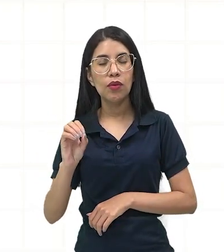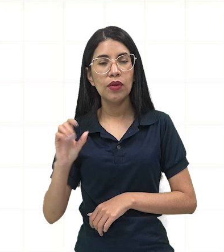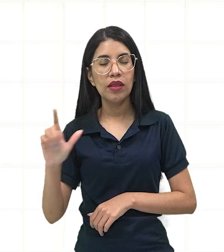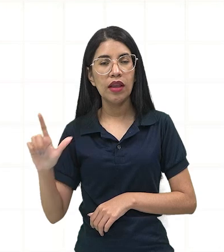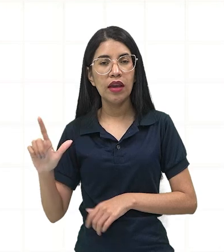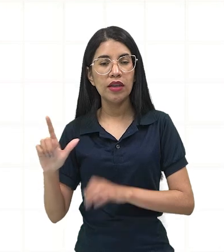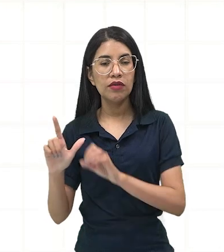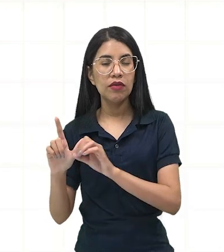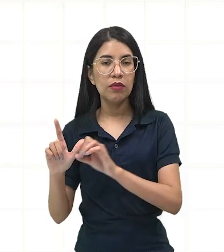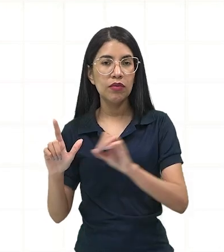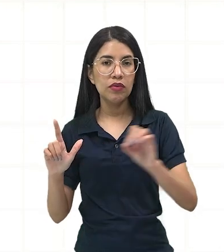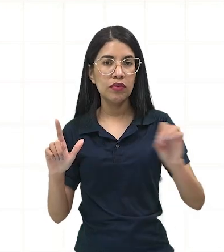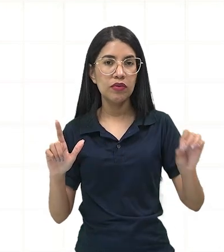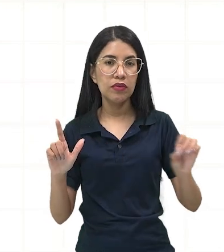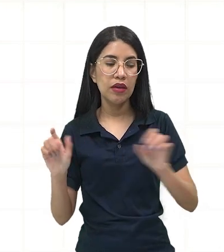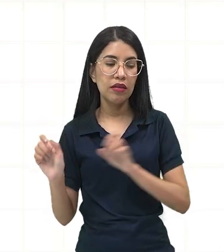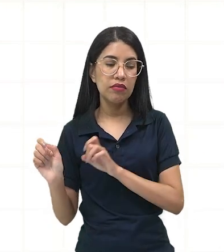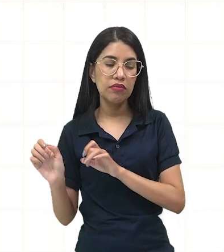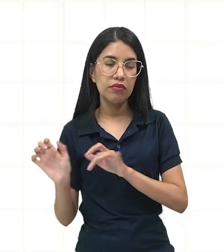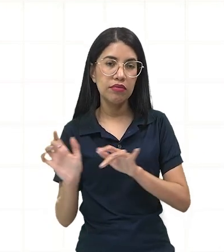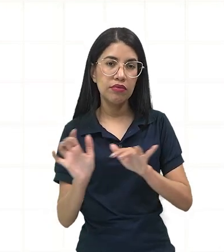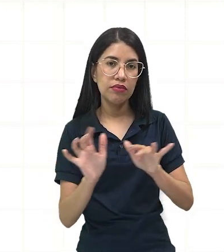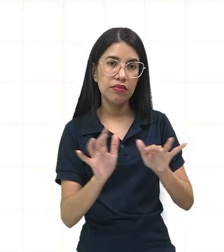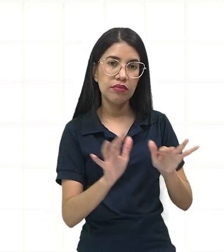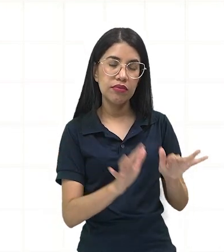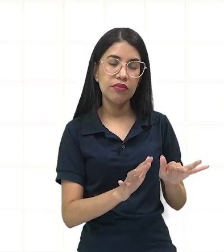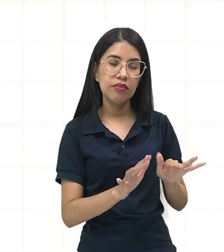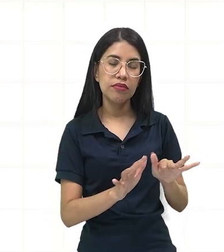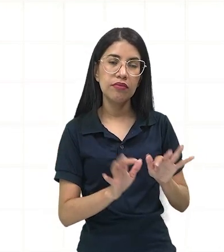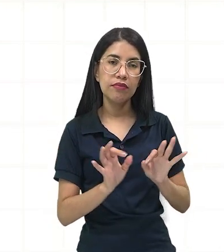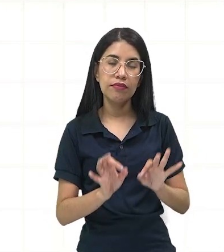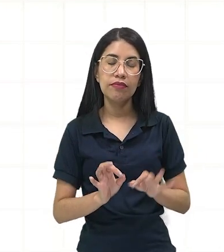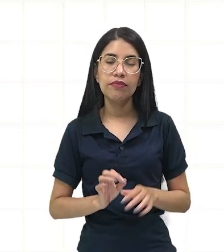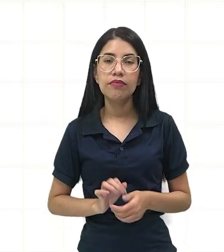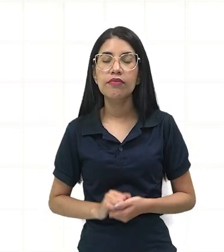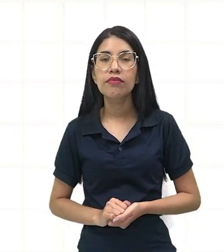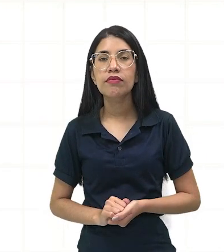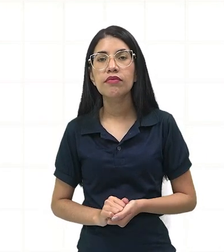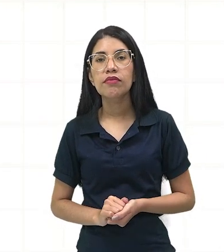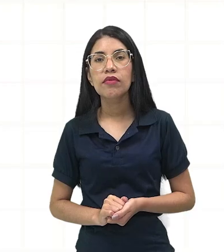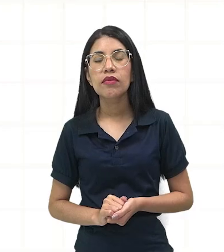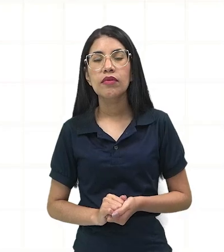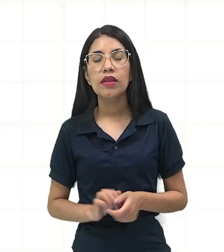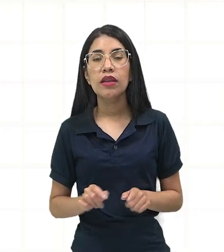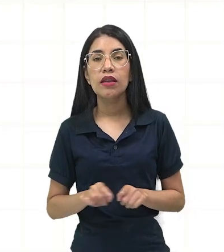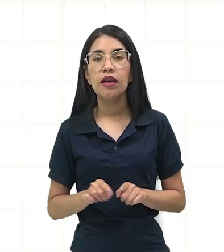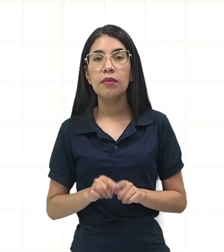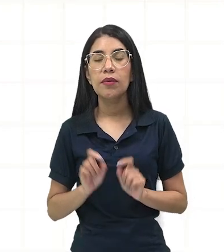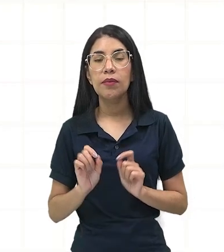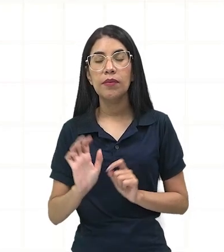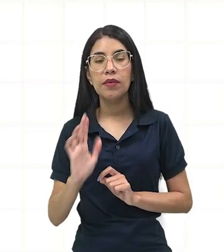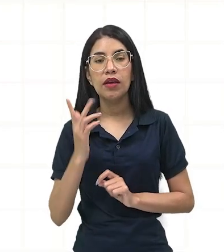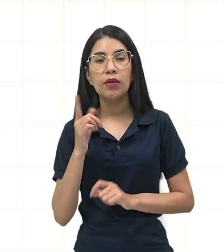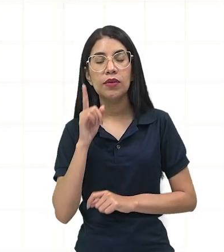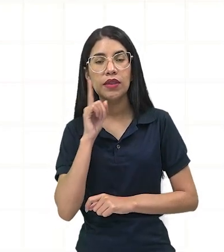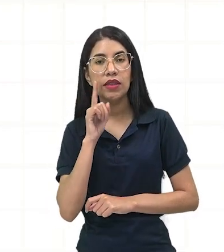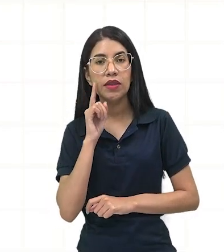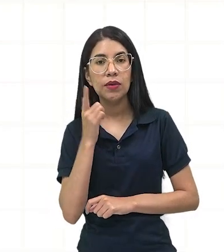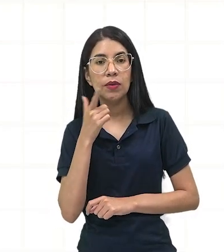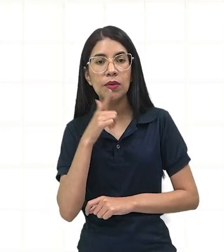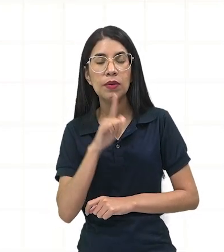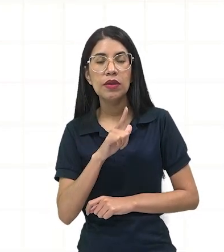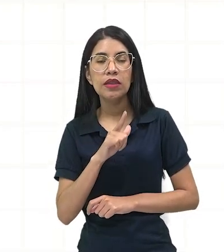Atlântico, para a costa oeste, no Oceano Pacífico, e fez com que os Estados Unidos conseguissem ter uma